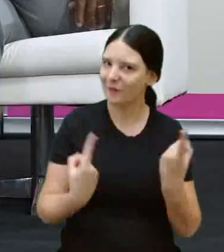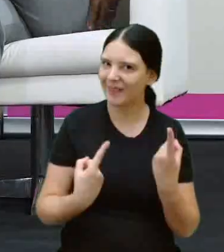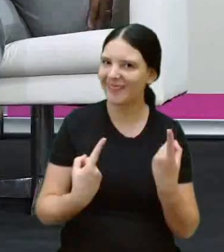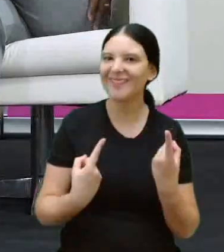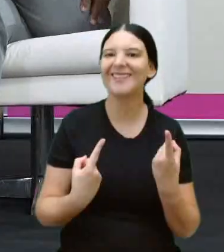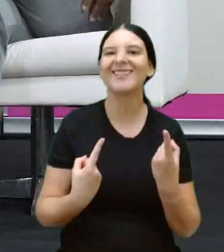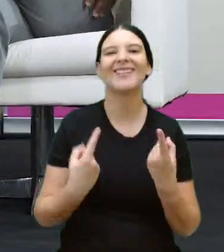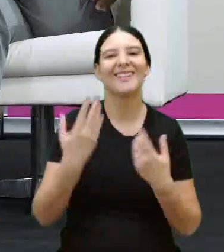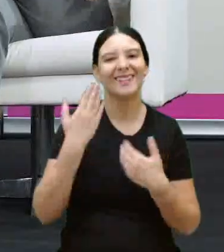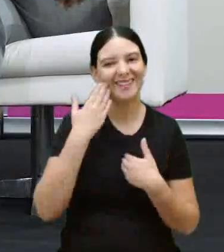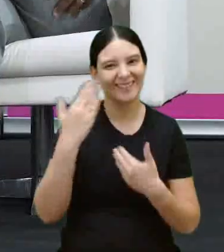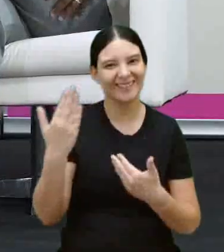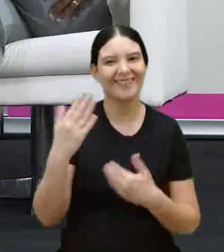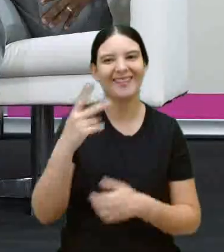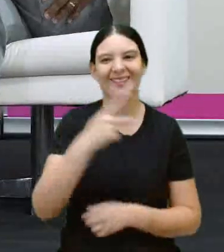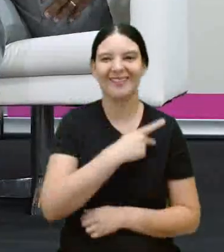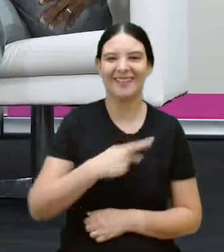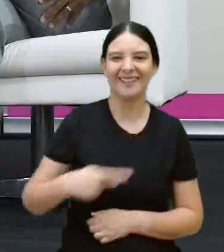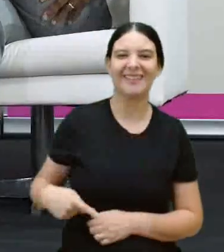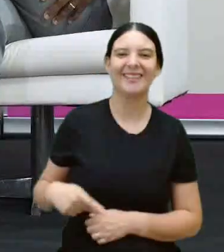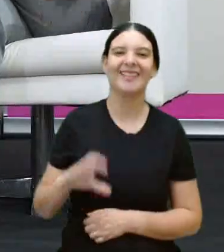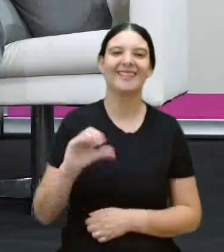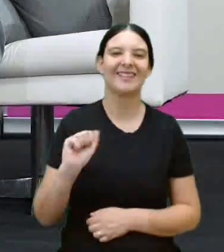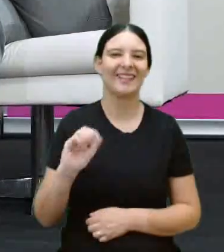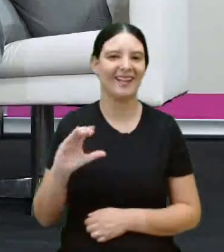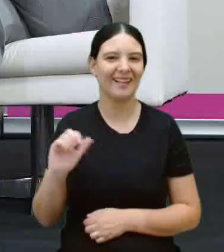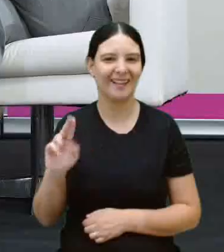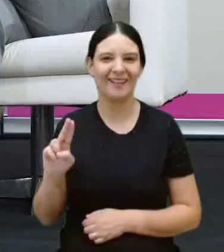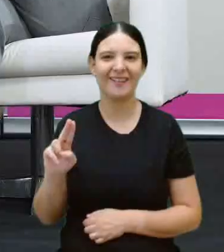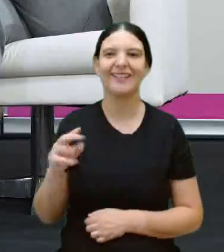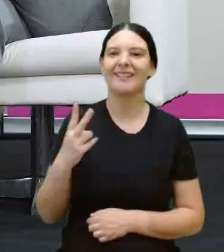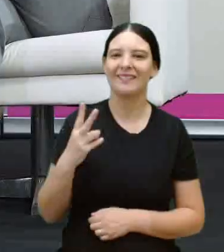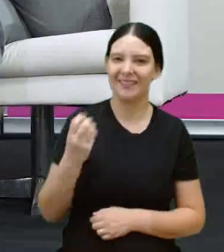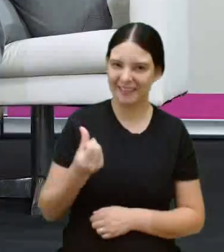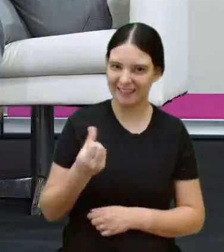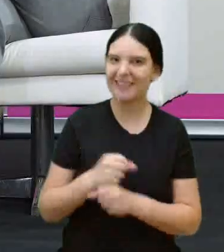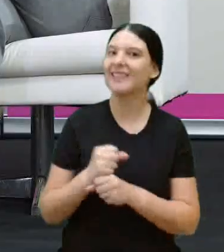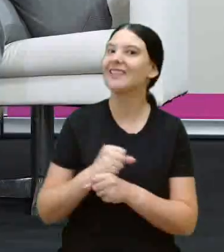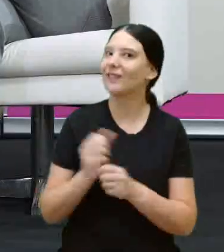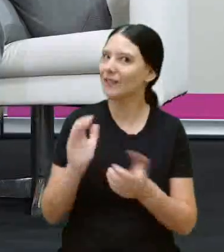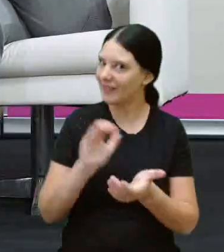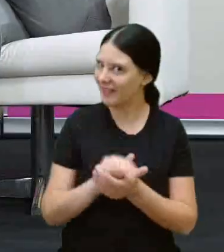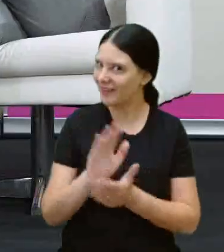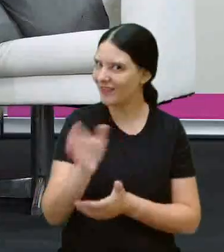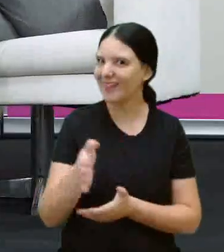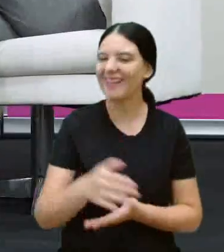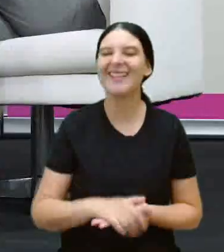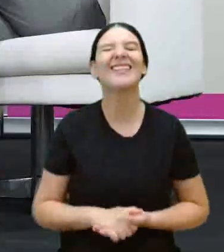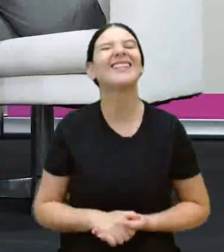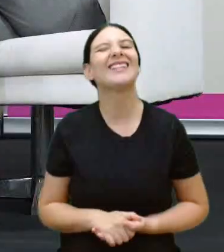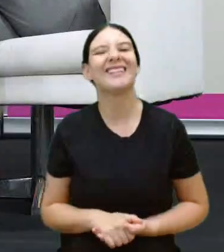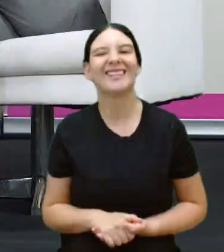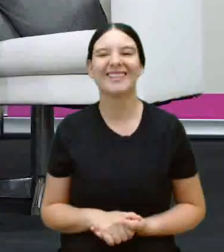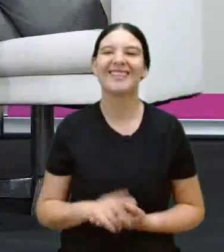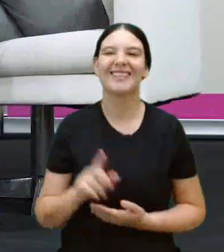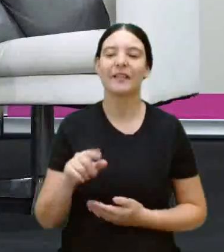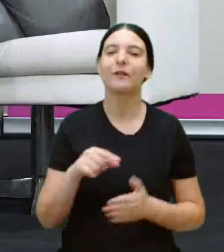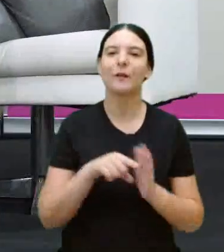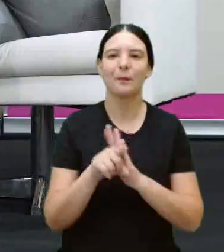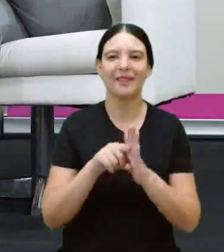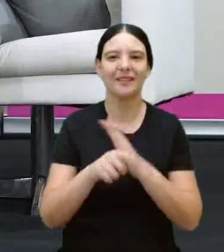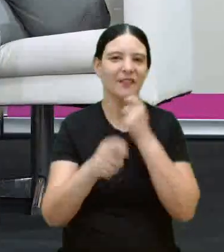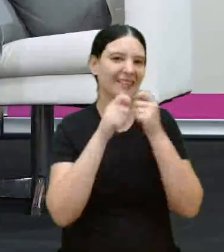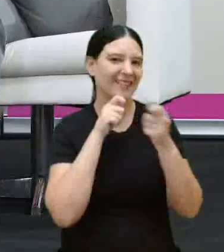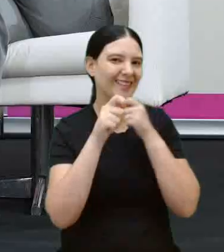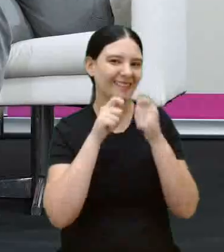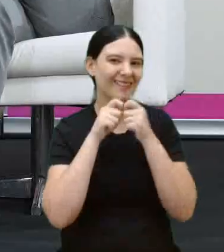presidente do Conselho de Igualdade Racial, mas 26 anos já casados, hein? Então, ótimo. Foi Vamos entrar falar a pesquisa. disso, hein, daqui a pouco. Nem vou entrevistar vocês, alguém da minha equipe, porque eu